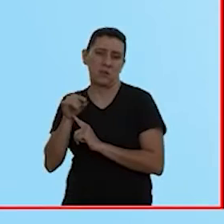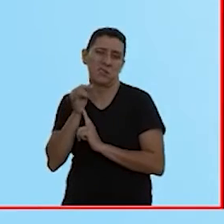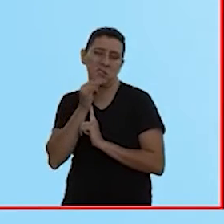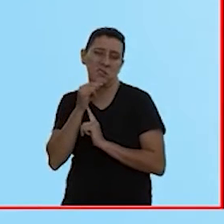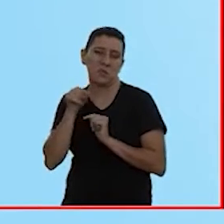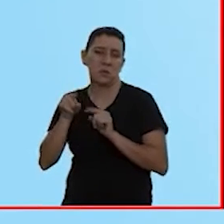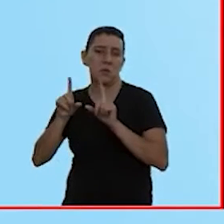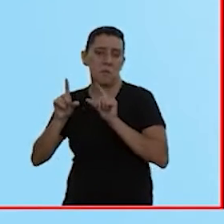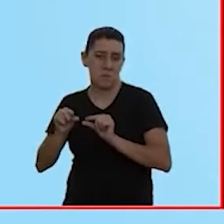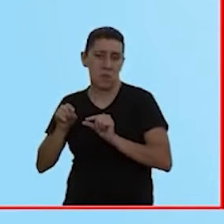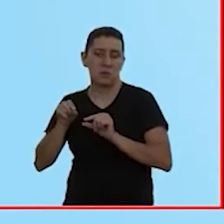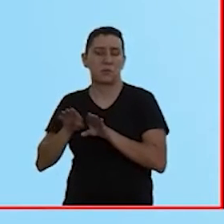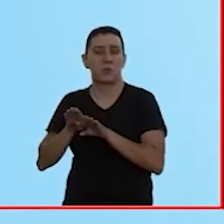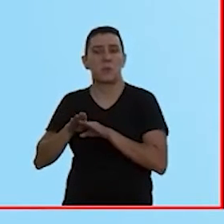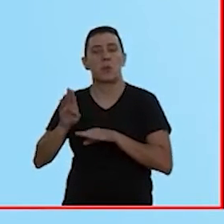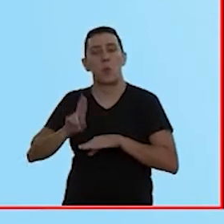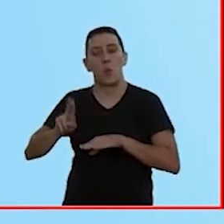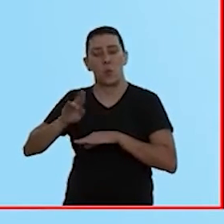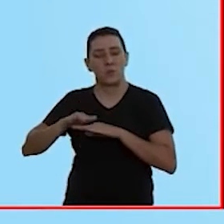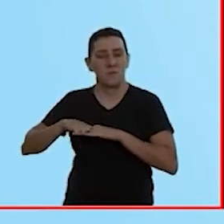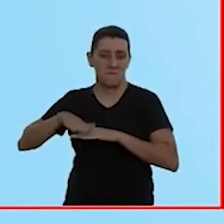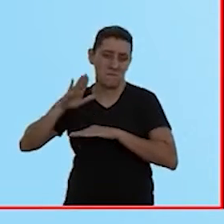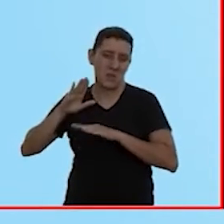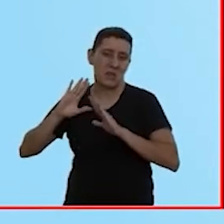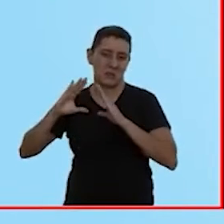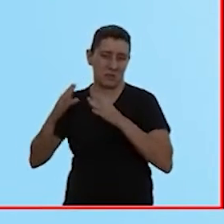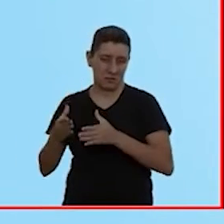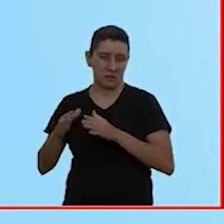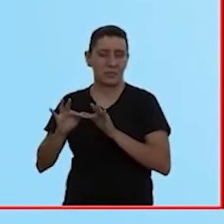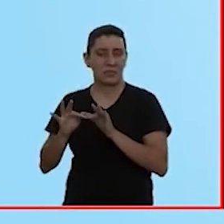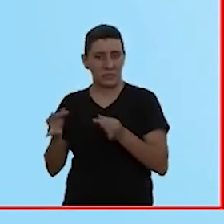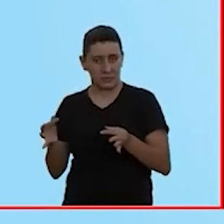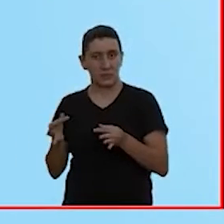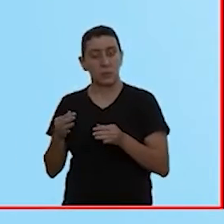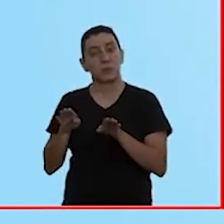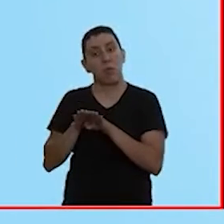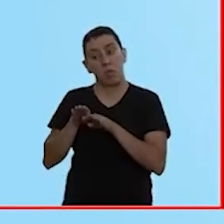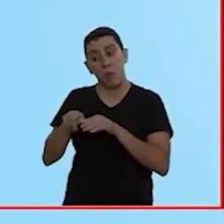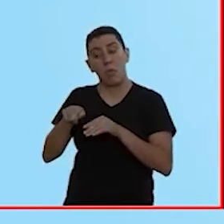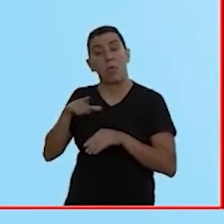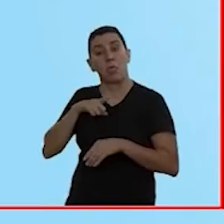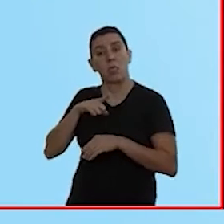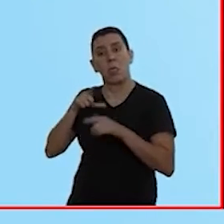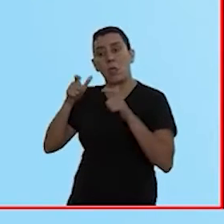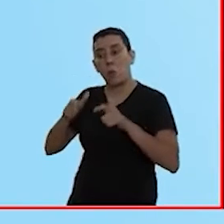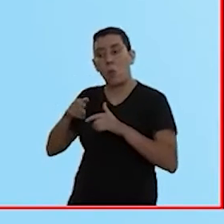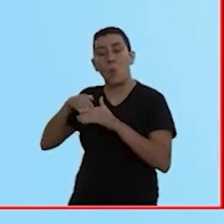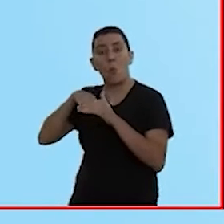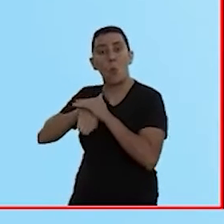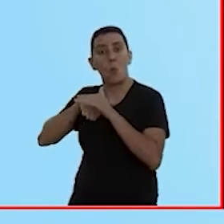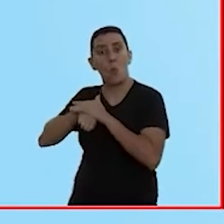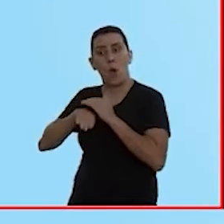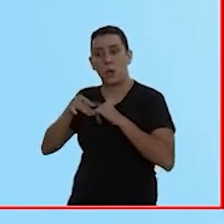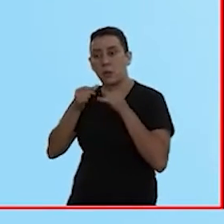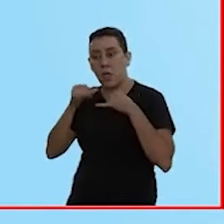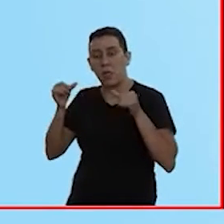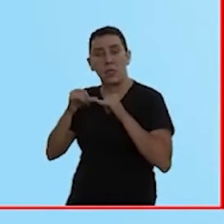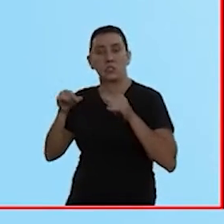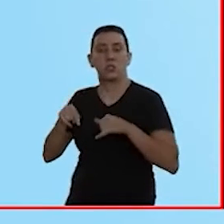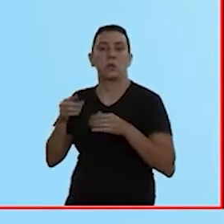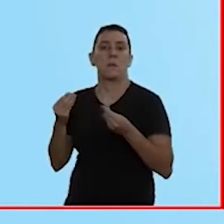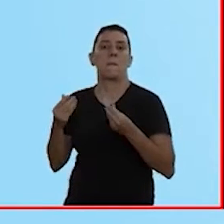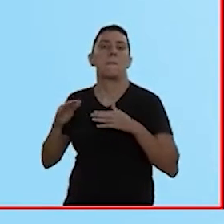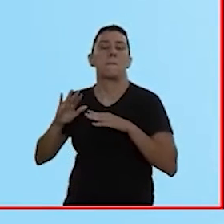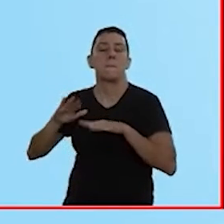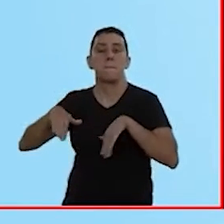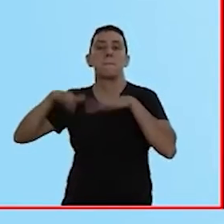alto consumo e temos opção de sistemas de armazenamento de energia o mercado Residencial ele cresce muito então em